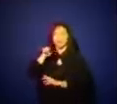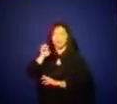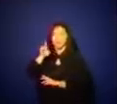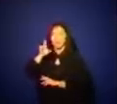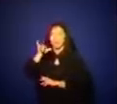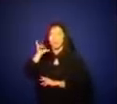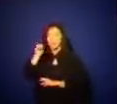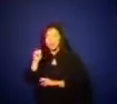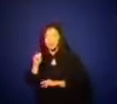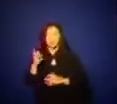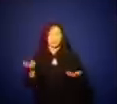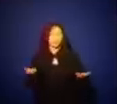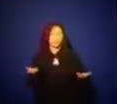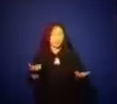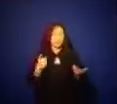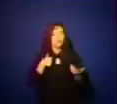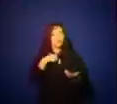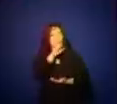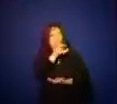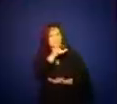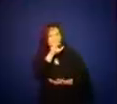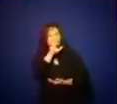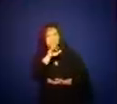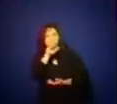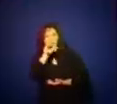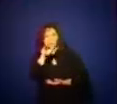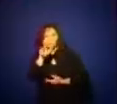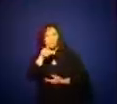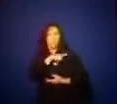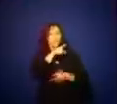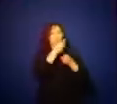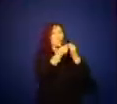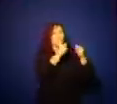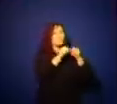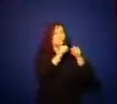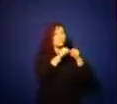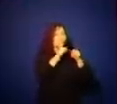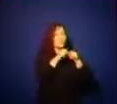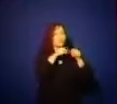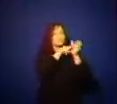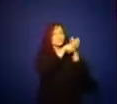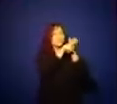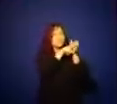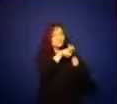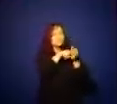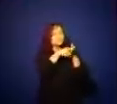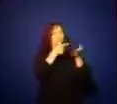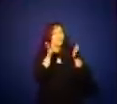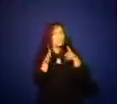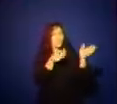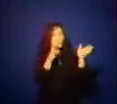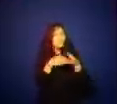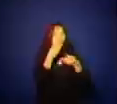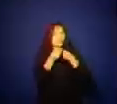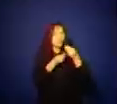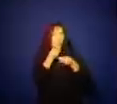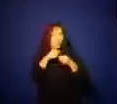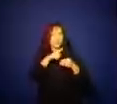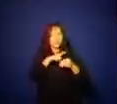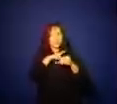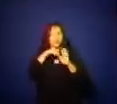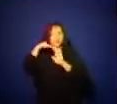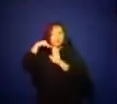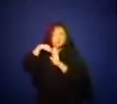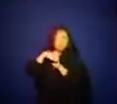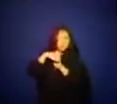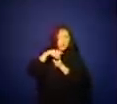para ligas e coisas desse tipo eu olhei a produção de todos eles todos eles estavam numa linha teve um blip em março de 2020 quer dizer uma